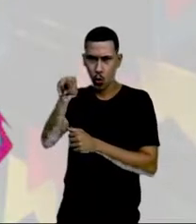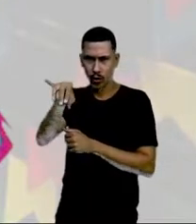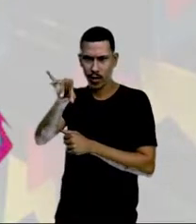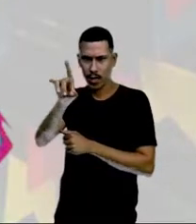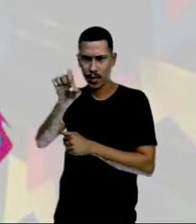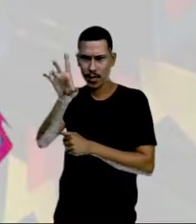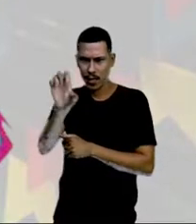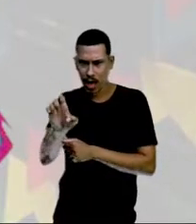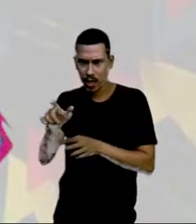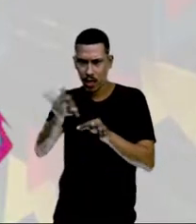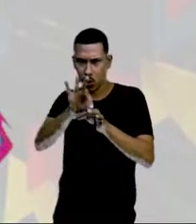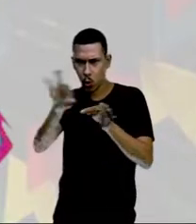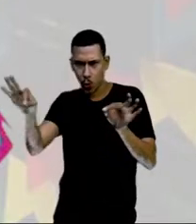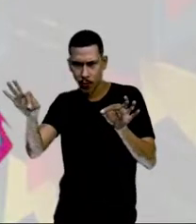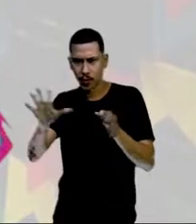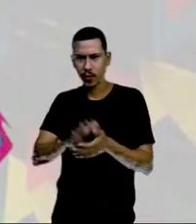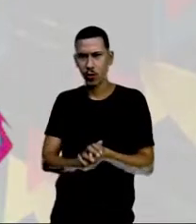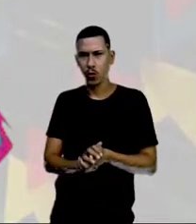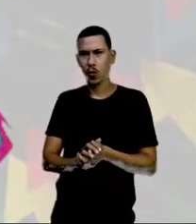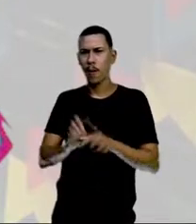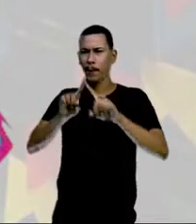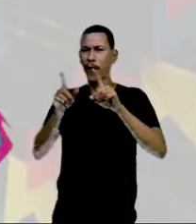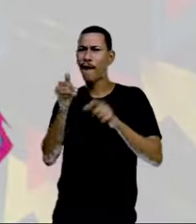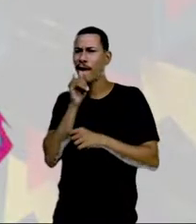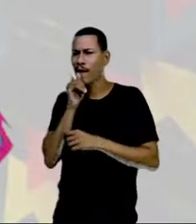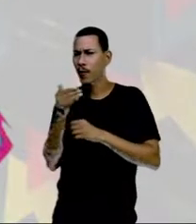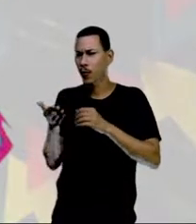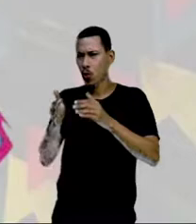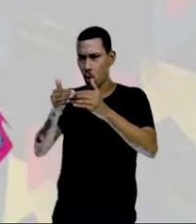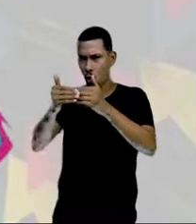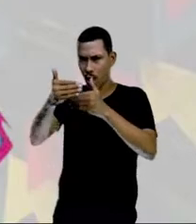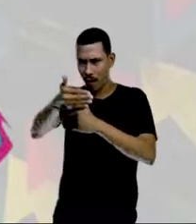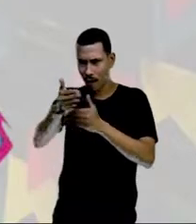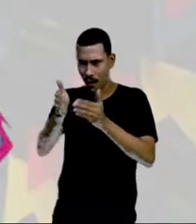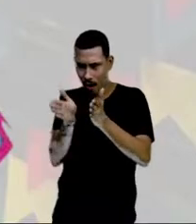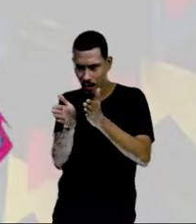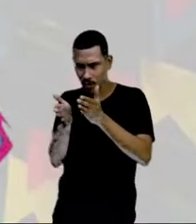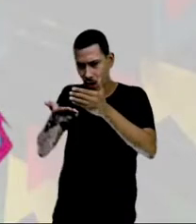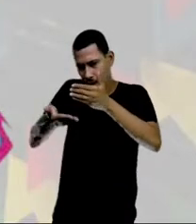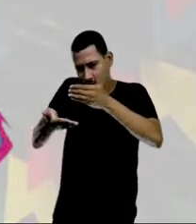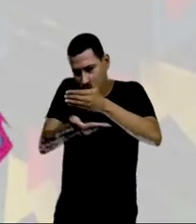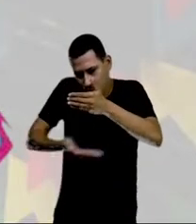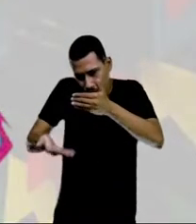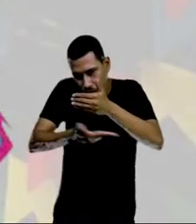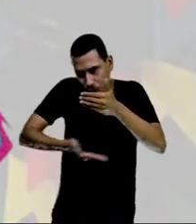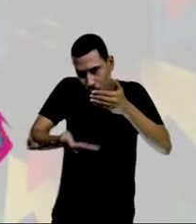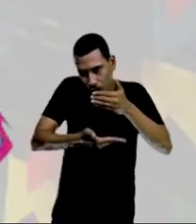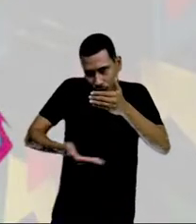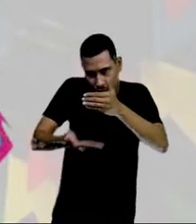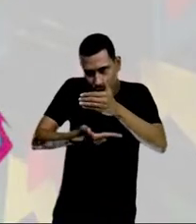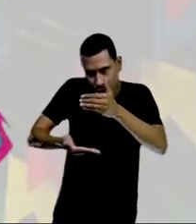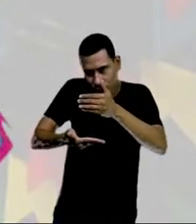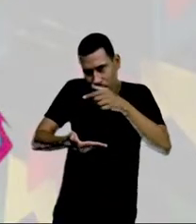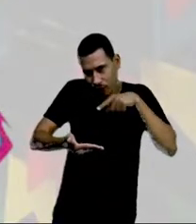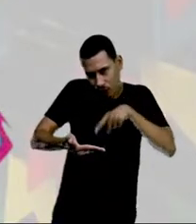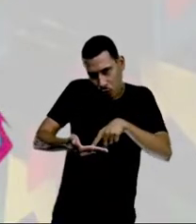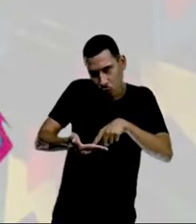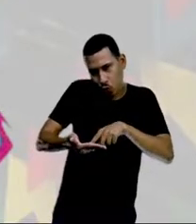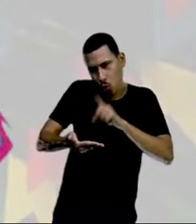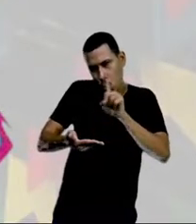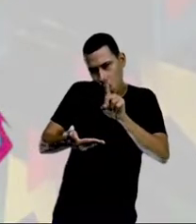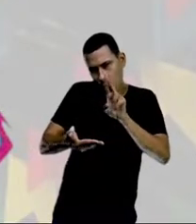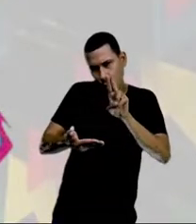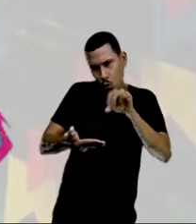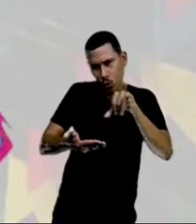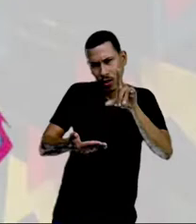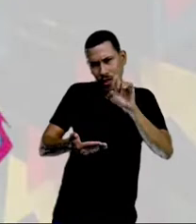Se o fundo dessa caixinha, tá certo? Ela tem uma unidade de comprimento.